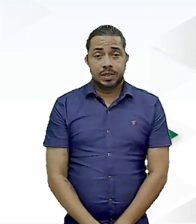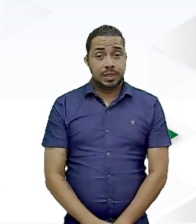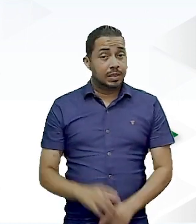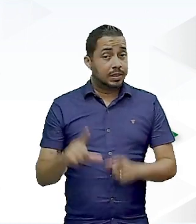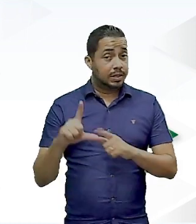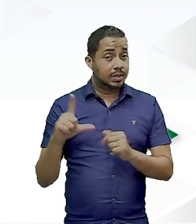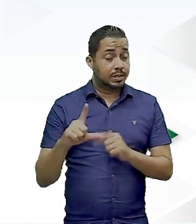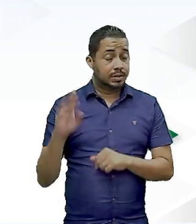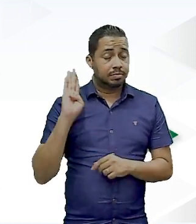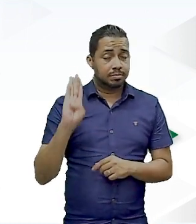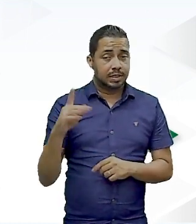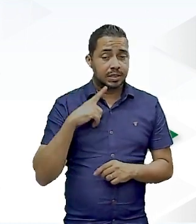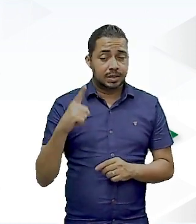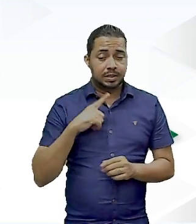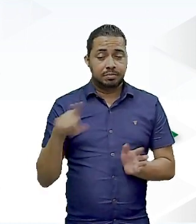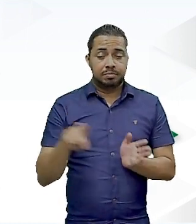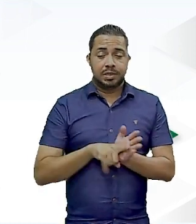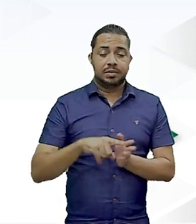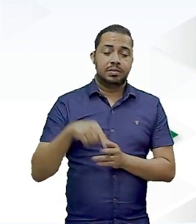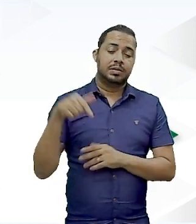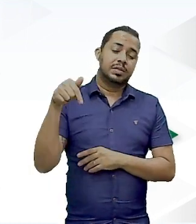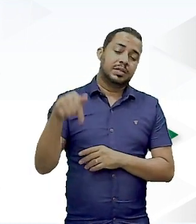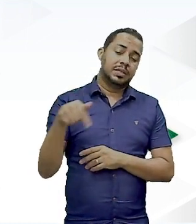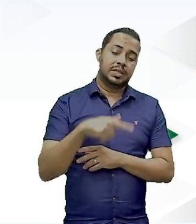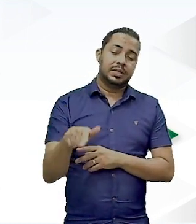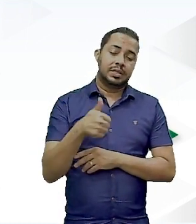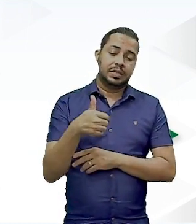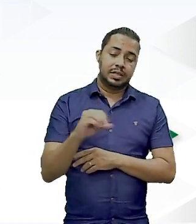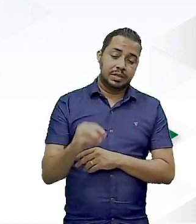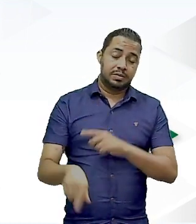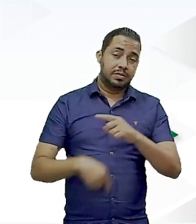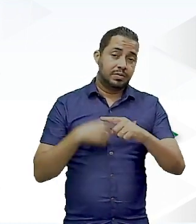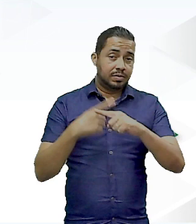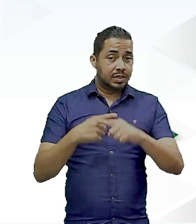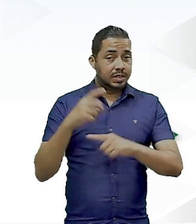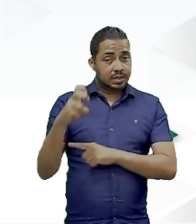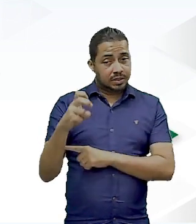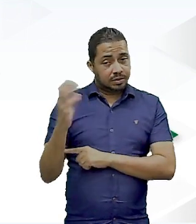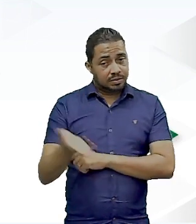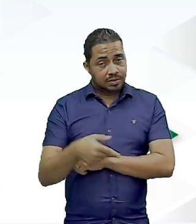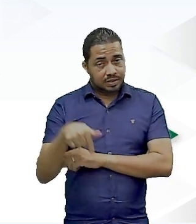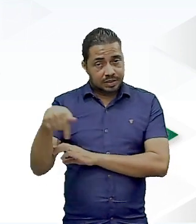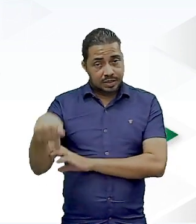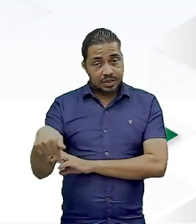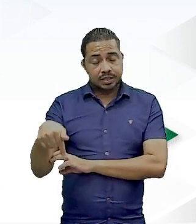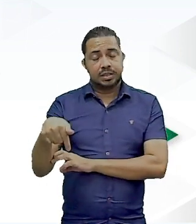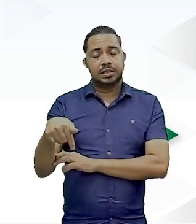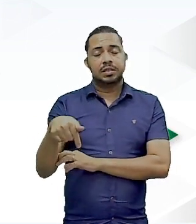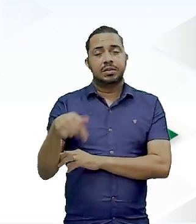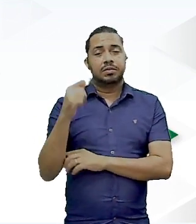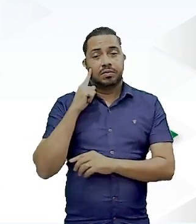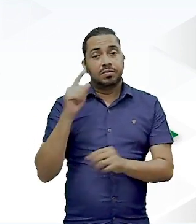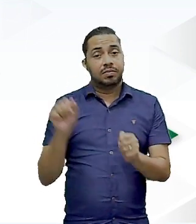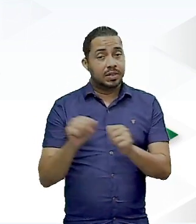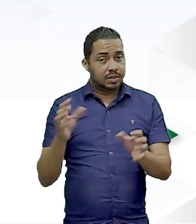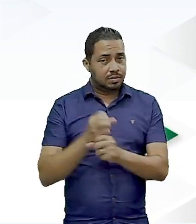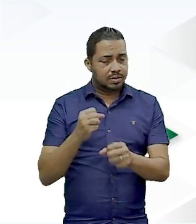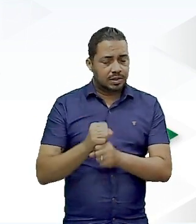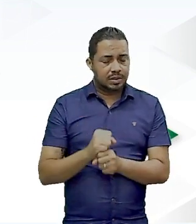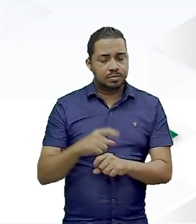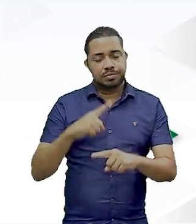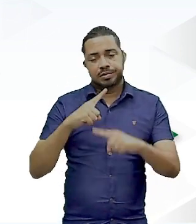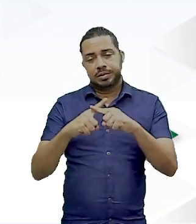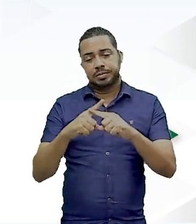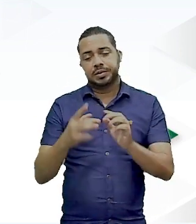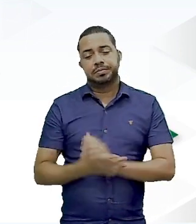letra B eu tenho menos 7 décimos vezes 5 sétimos. Vamos fazer a continha agora? É